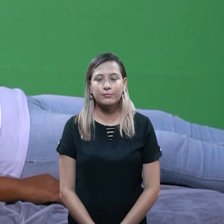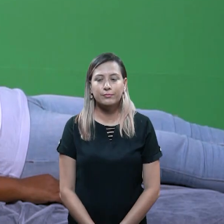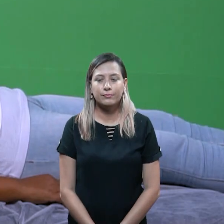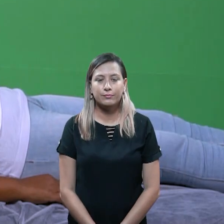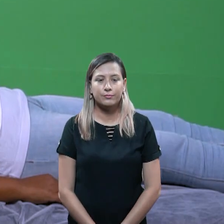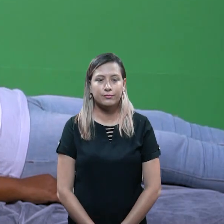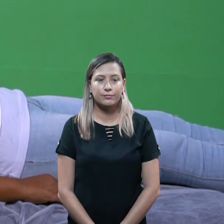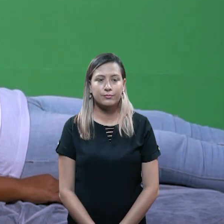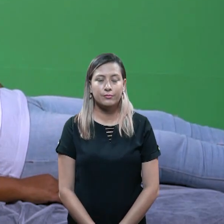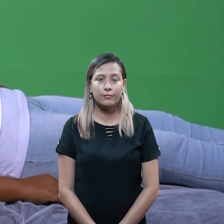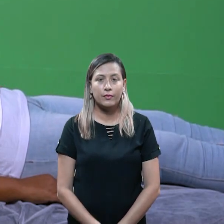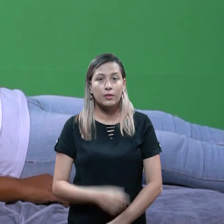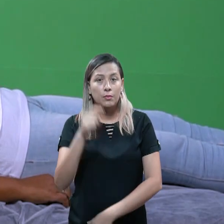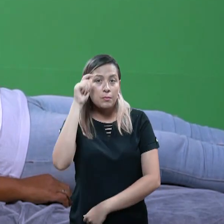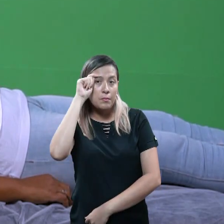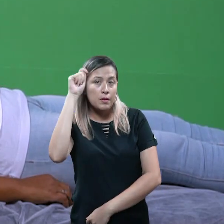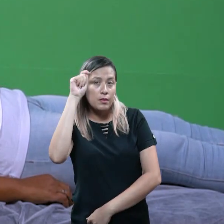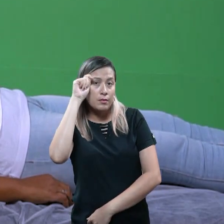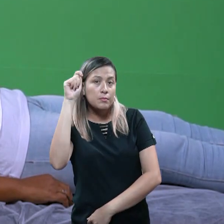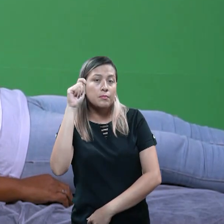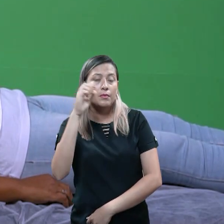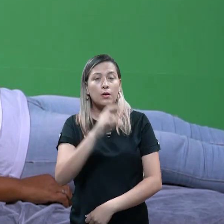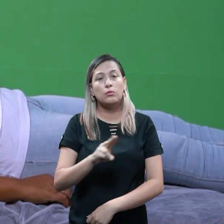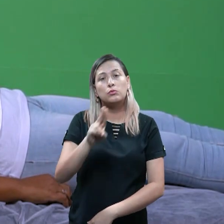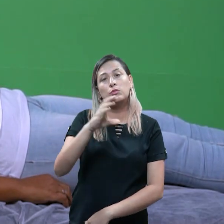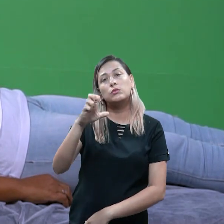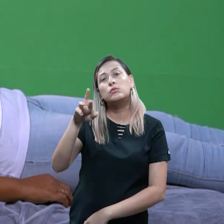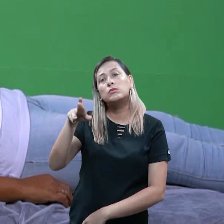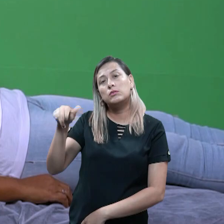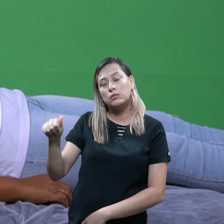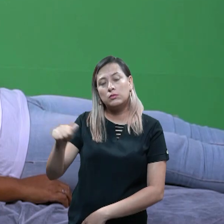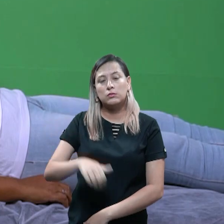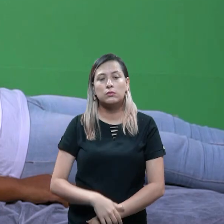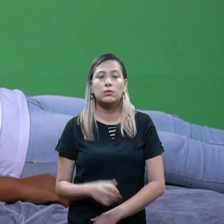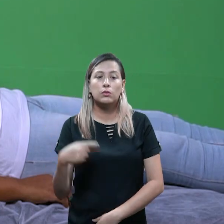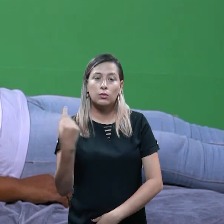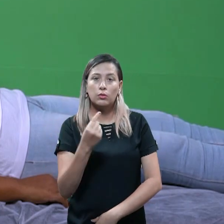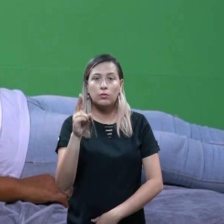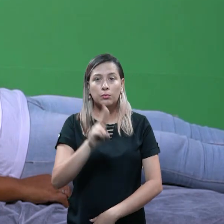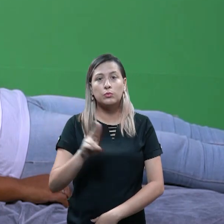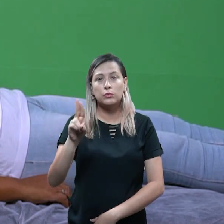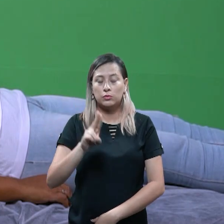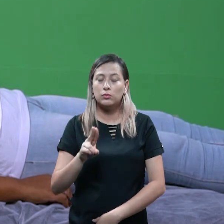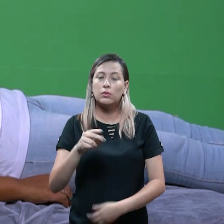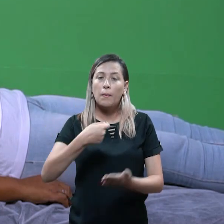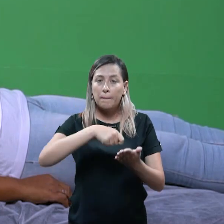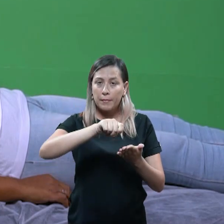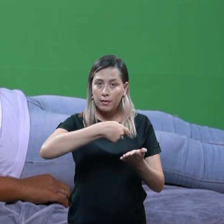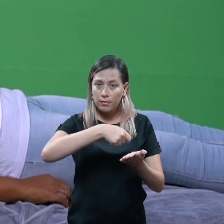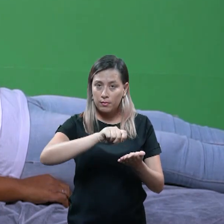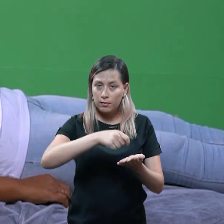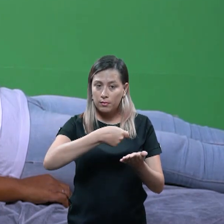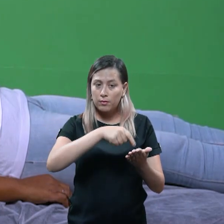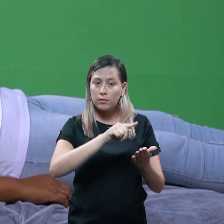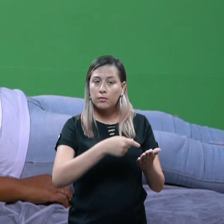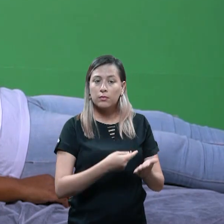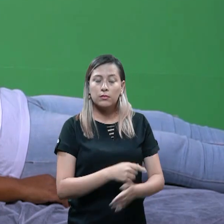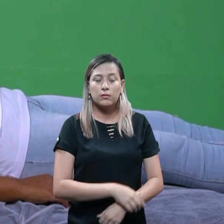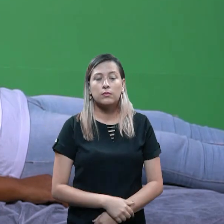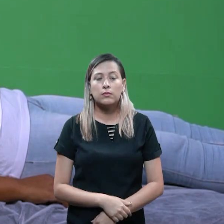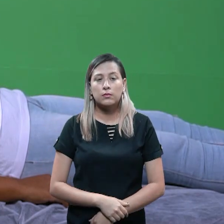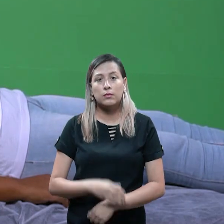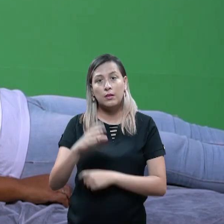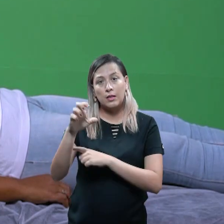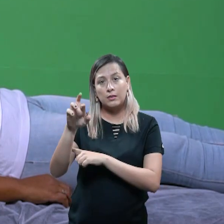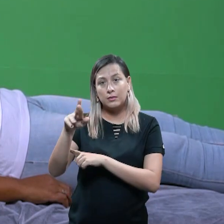a depilação com cera, a gente vai utilizar um palito, ponta fina. A